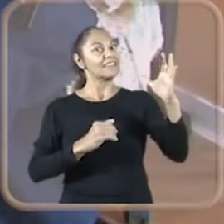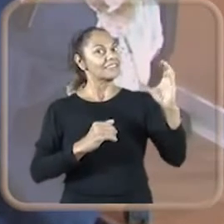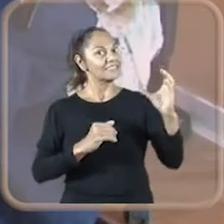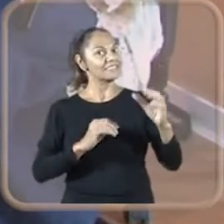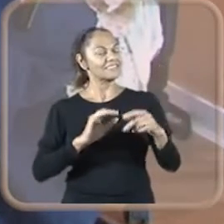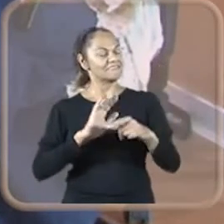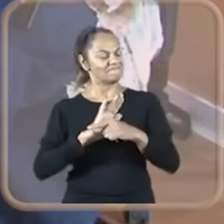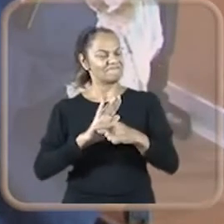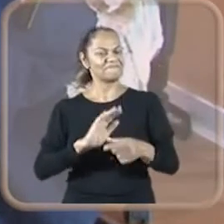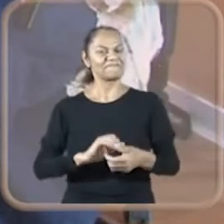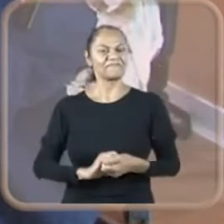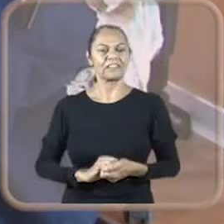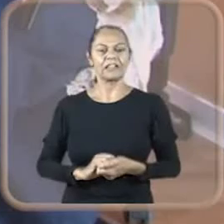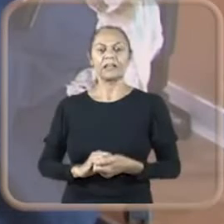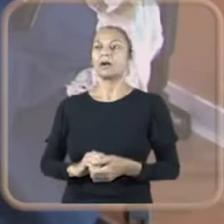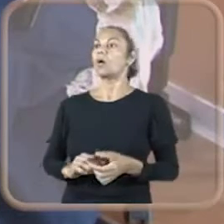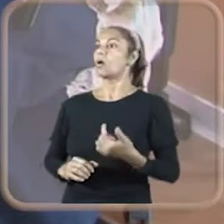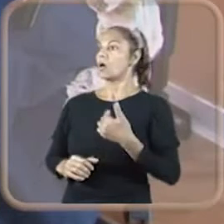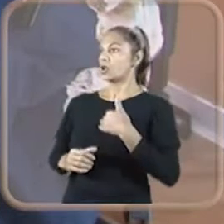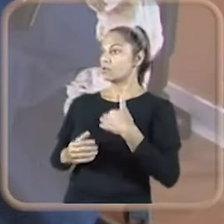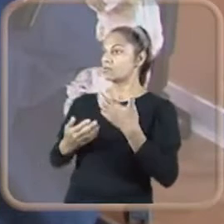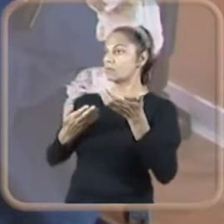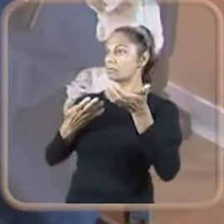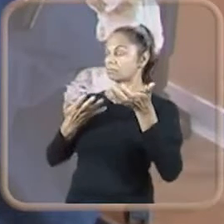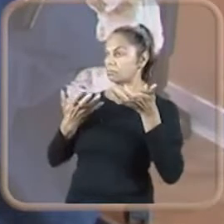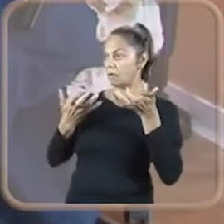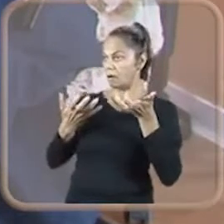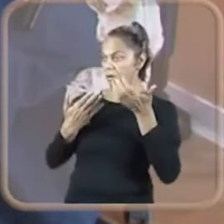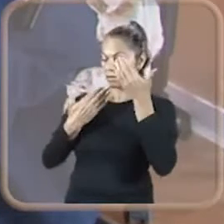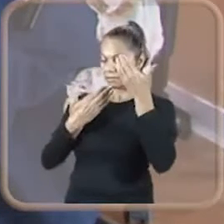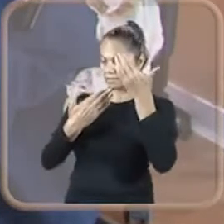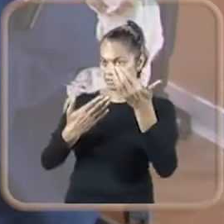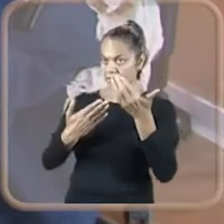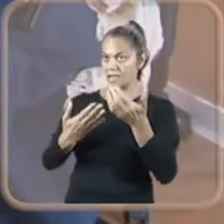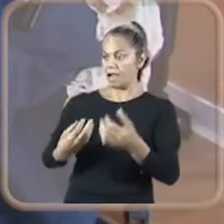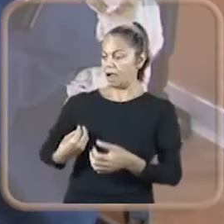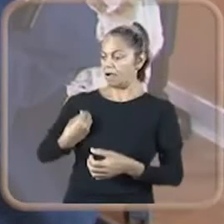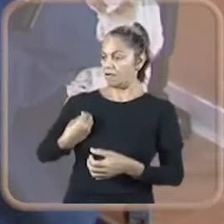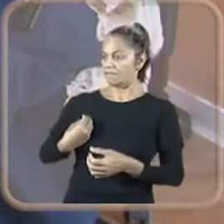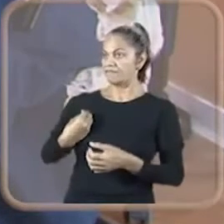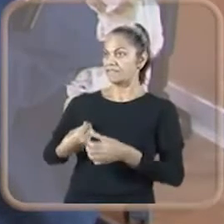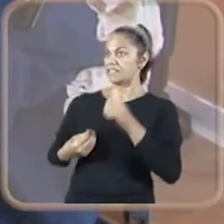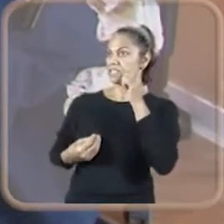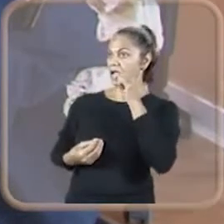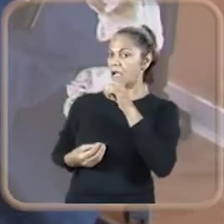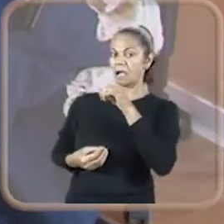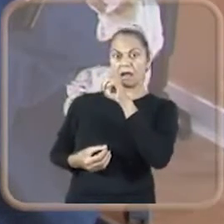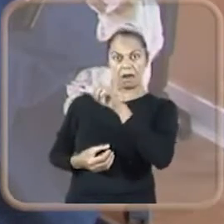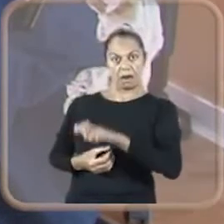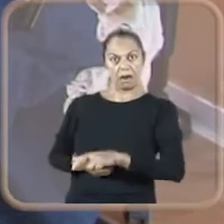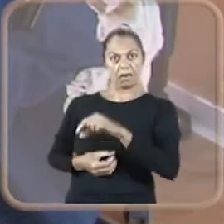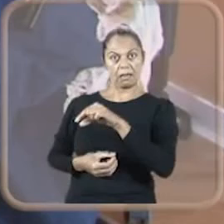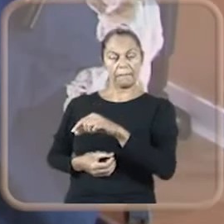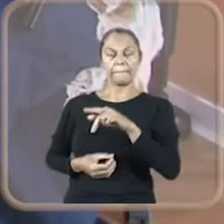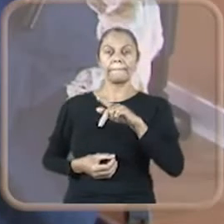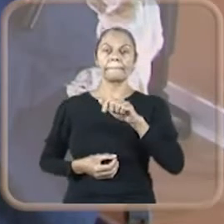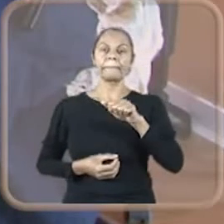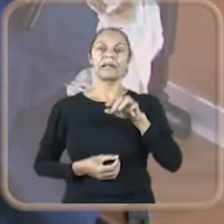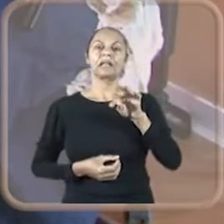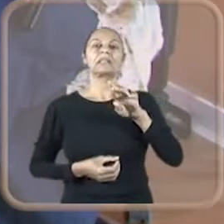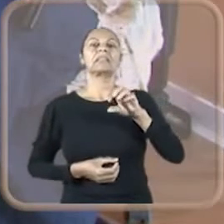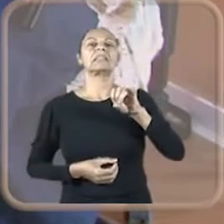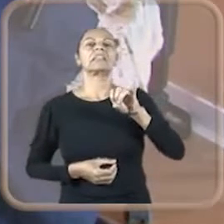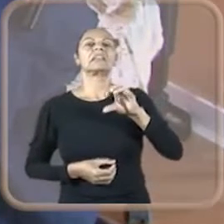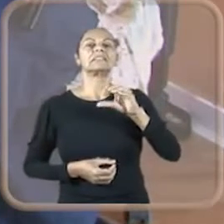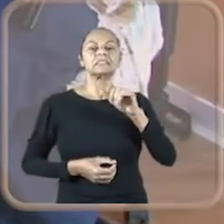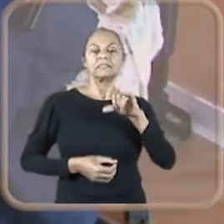para a nossa cidade de Cariacica. Eu quero agradecer a todos, né, agradecer a presença da doutora Patrícia, eu agradeço